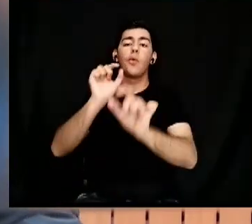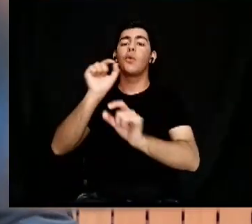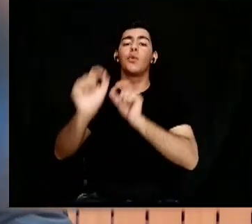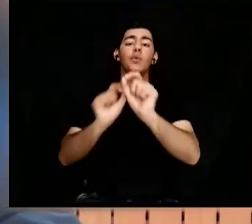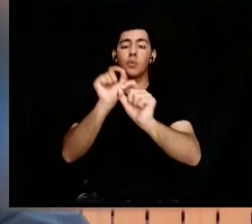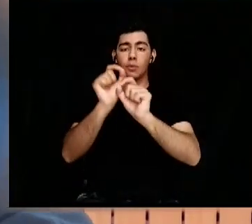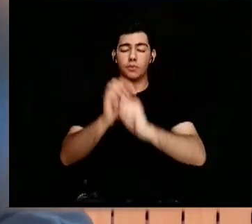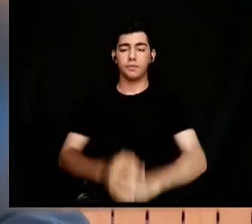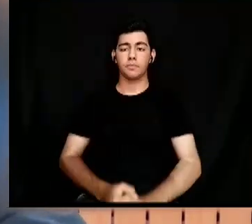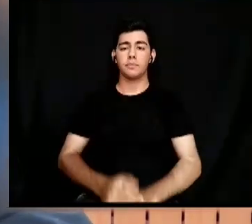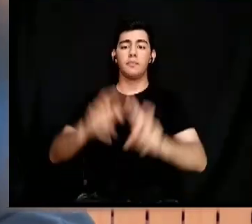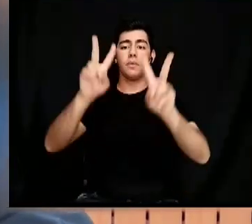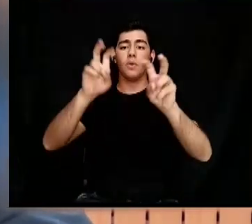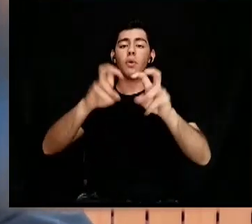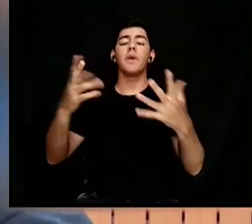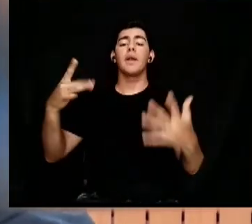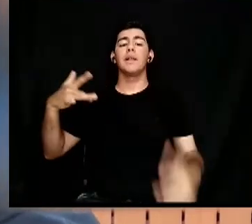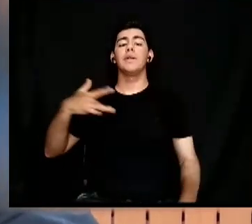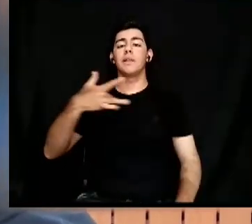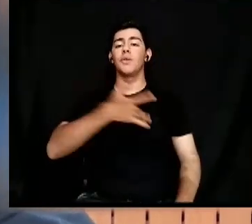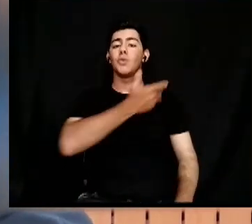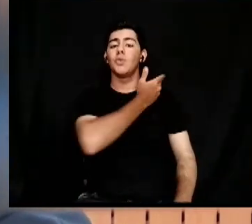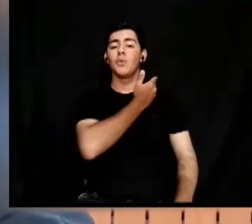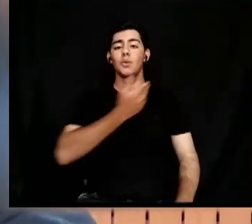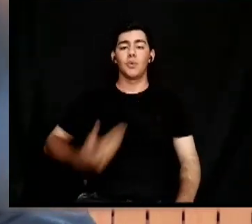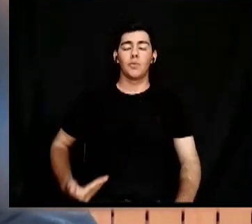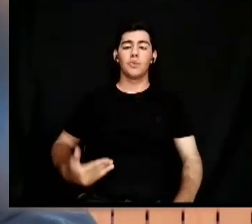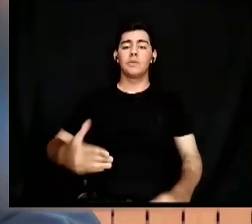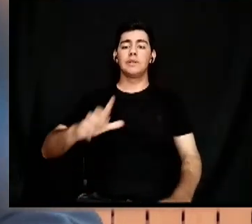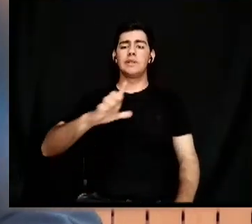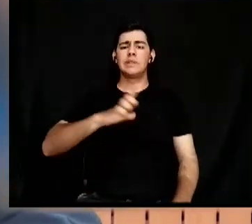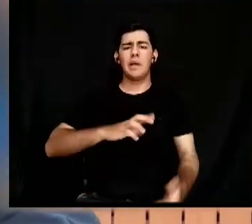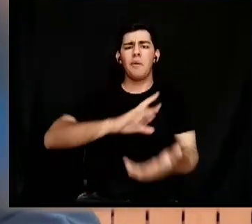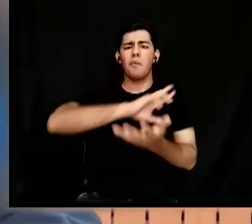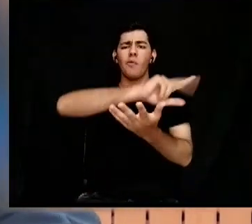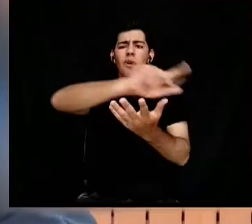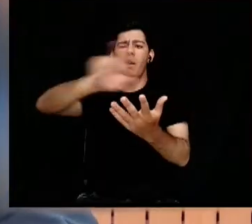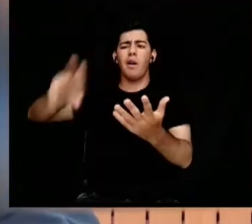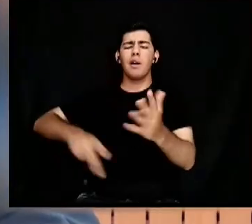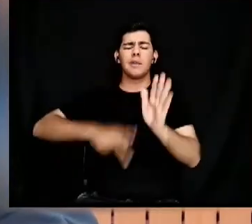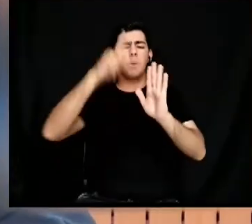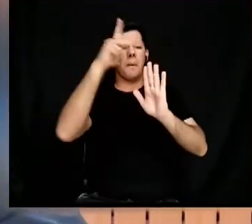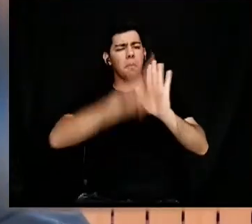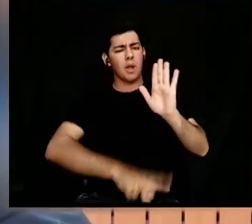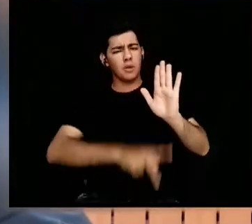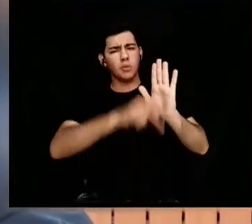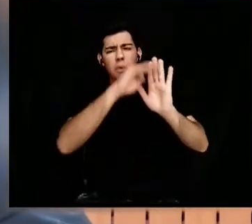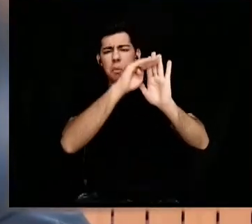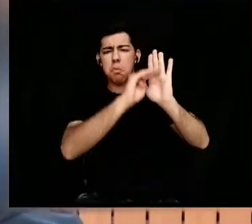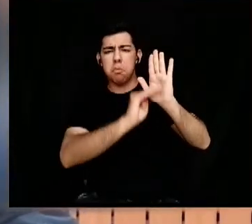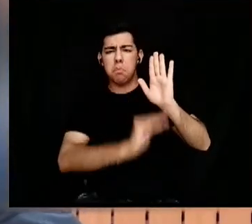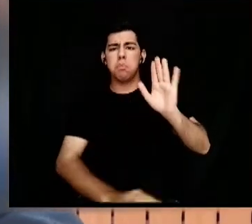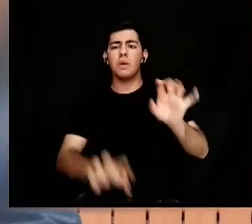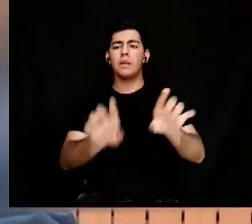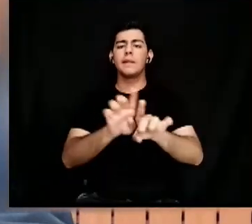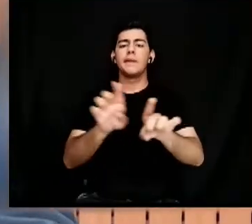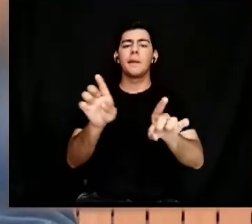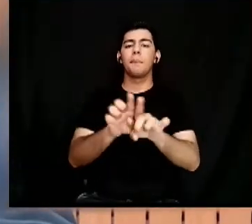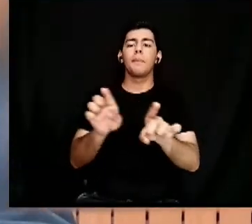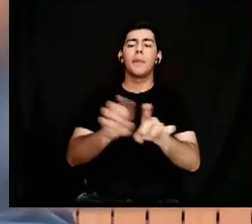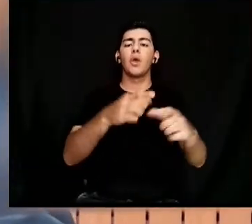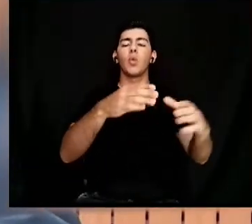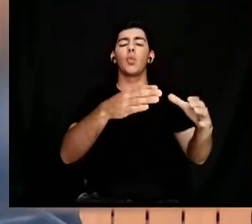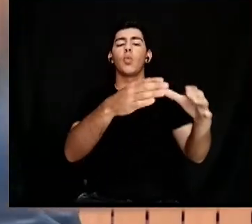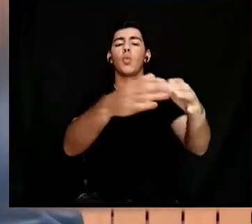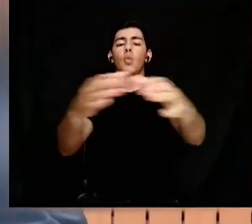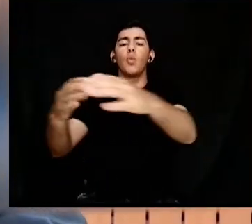saúde pública, são vários e vários projetos, instrumentos públicos da administração pública